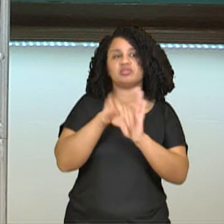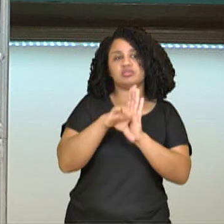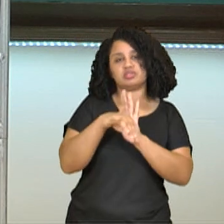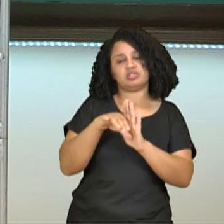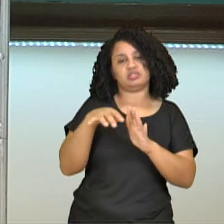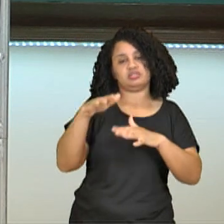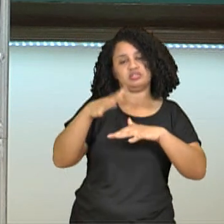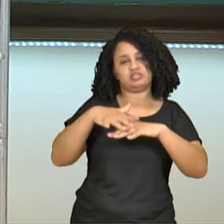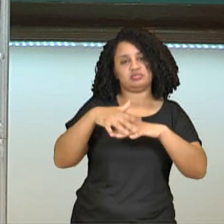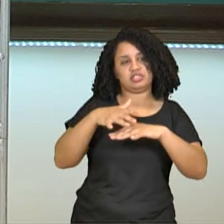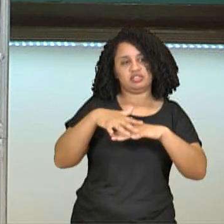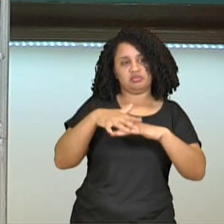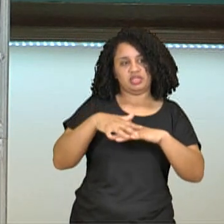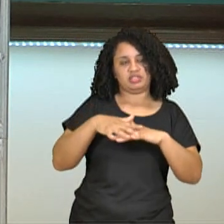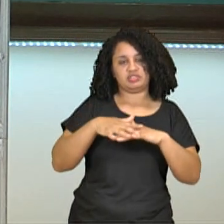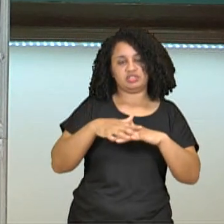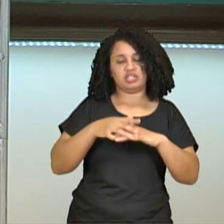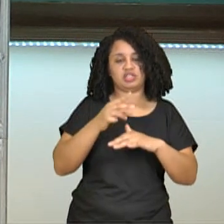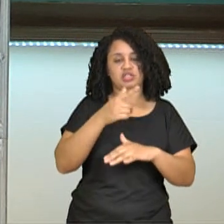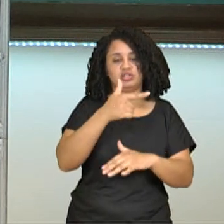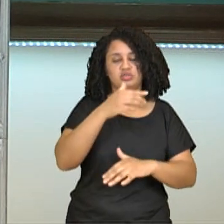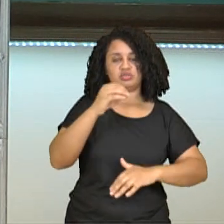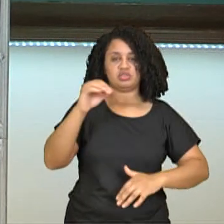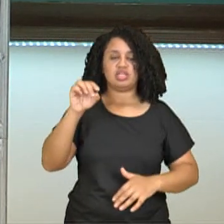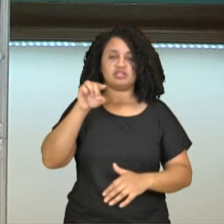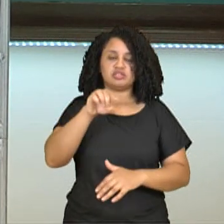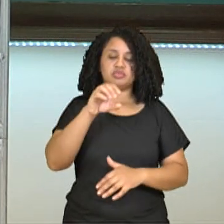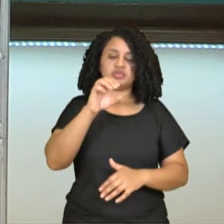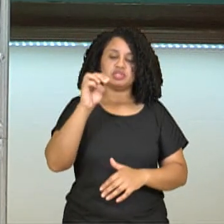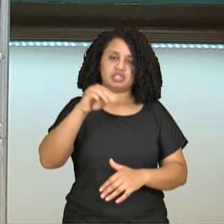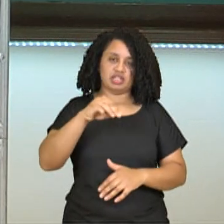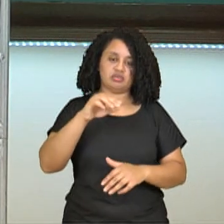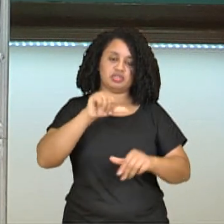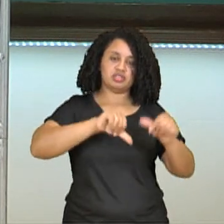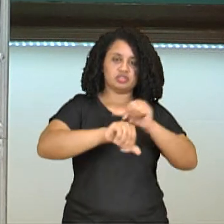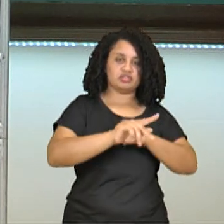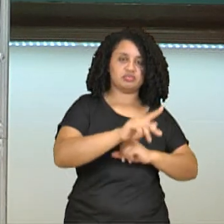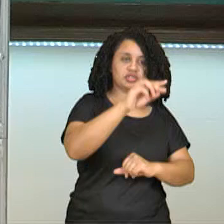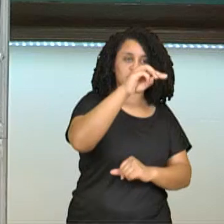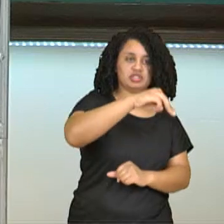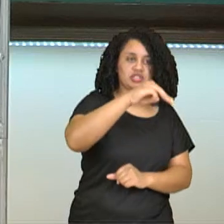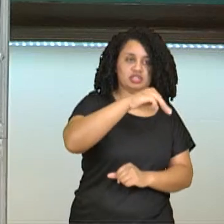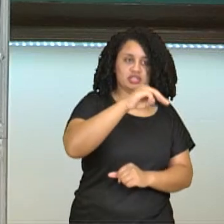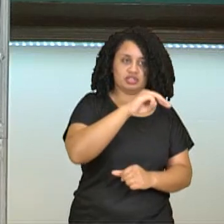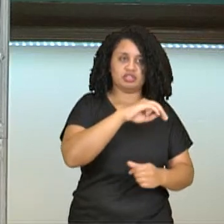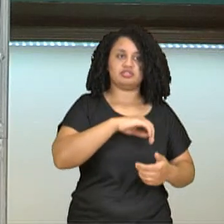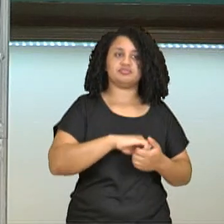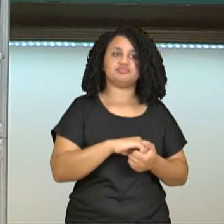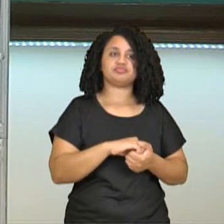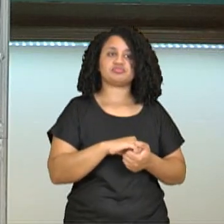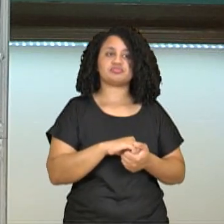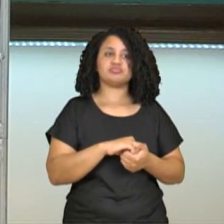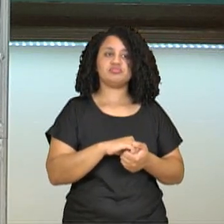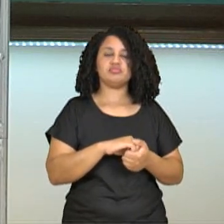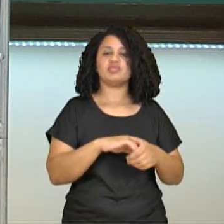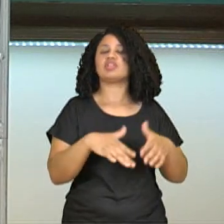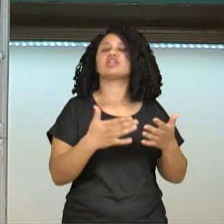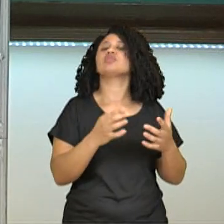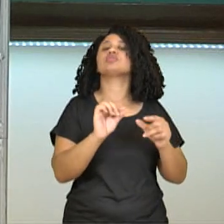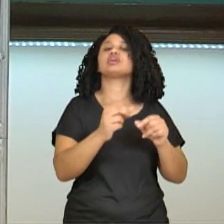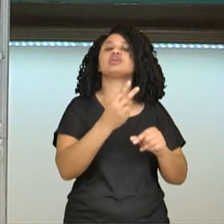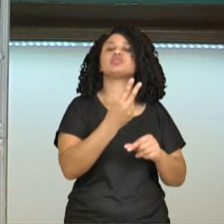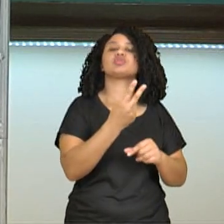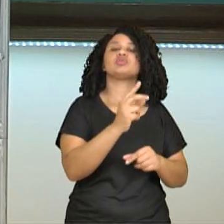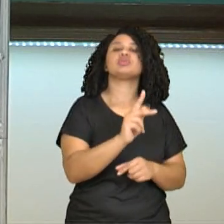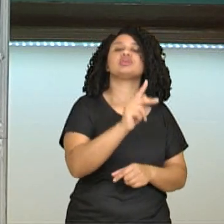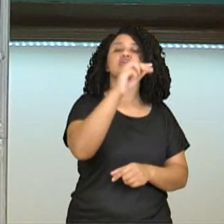básica, transformando 200.000 centímetros em quilômetros, eliminam-se 5 zeros desse número e nós vamos ter